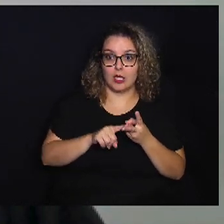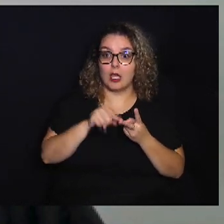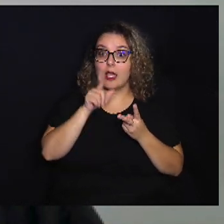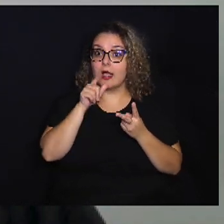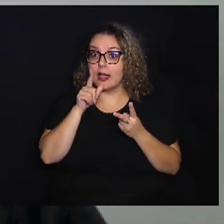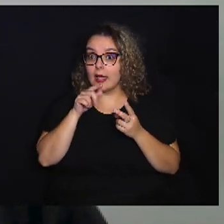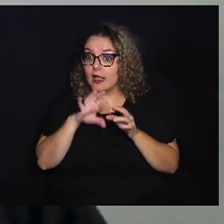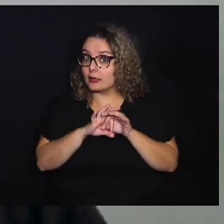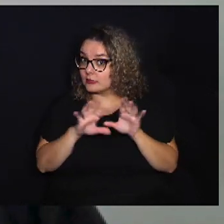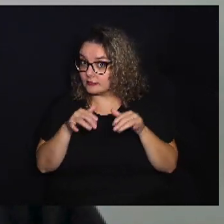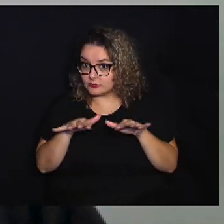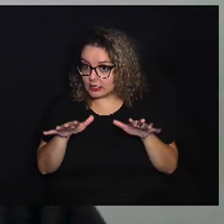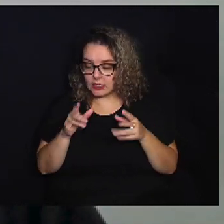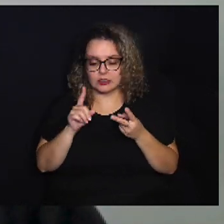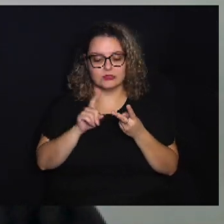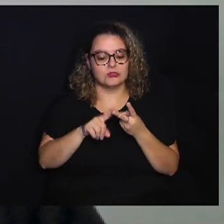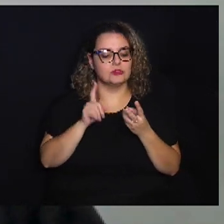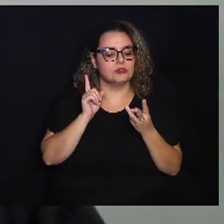água, né?